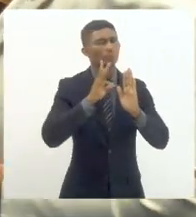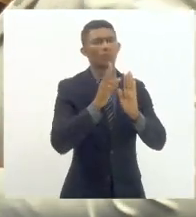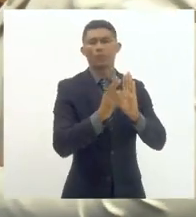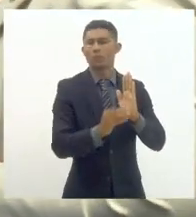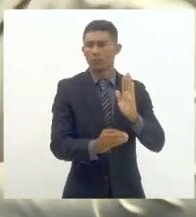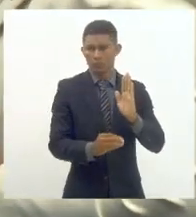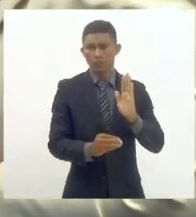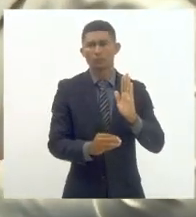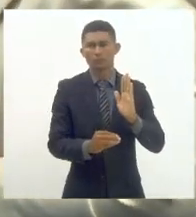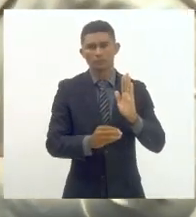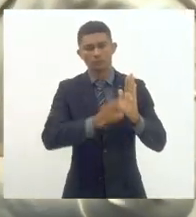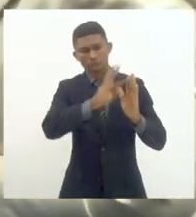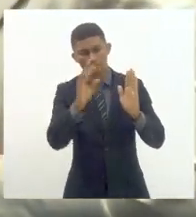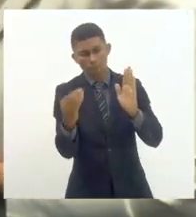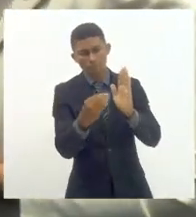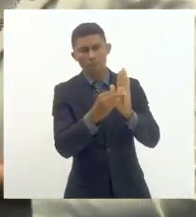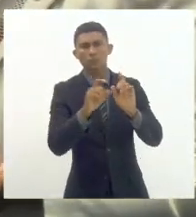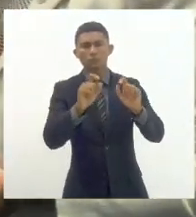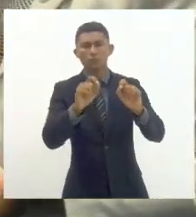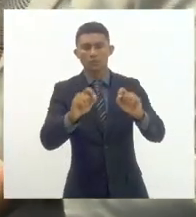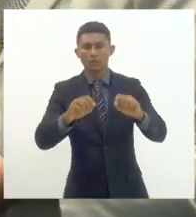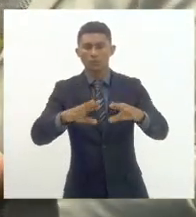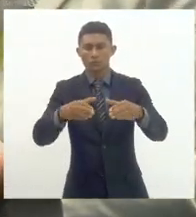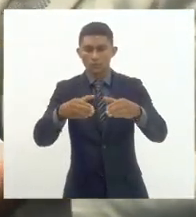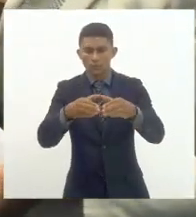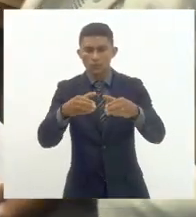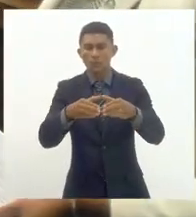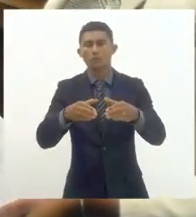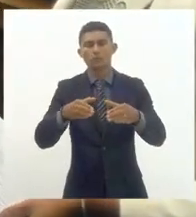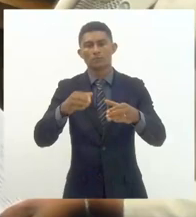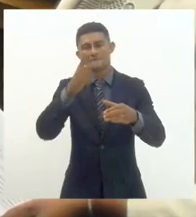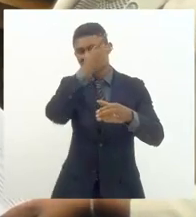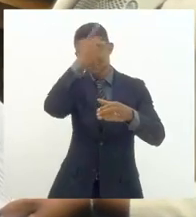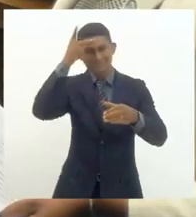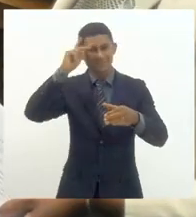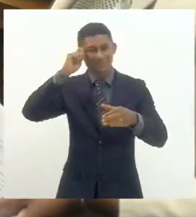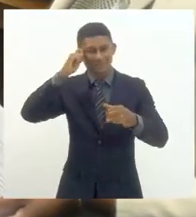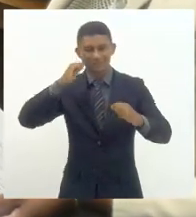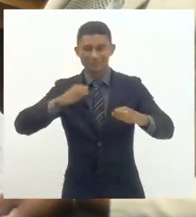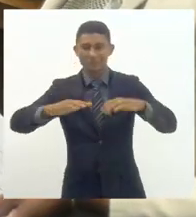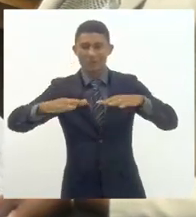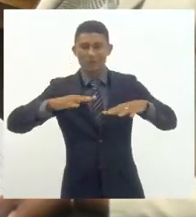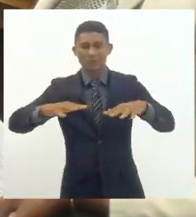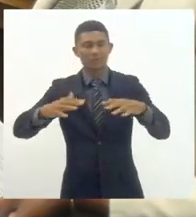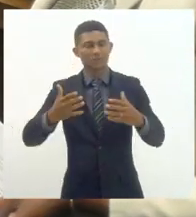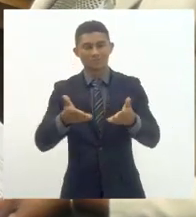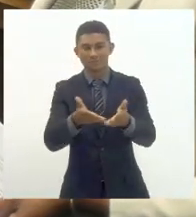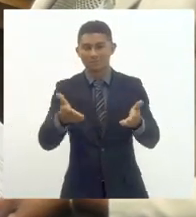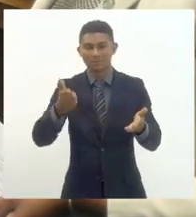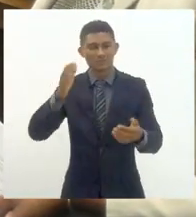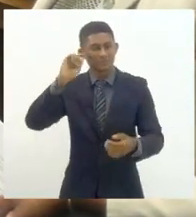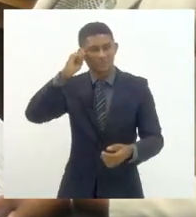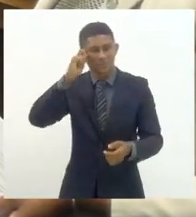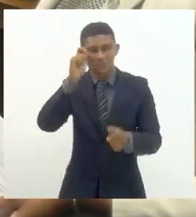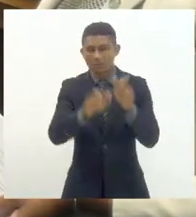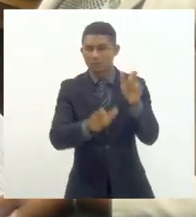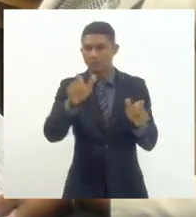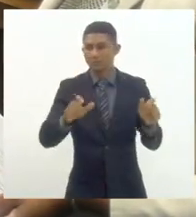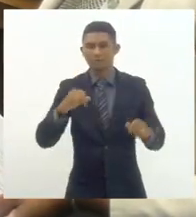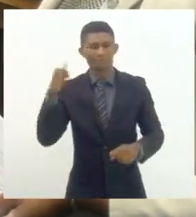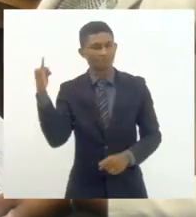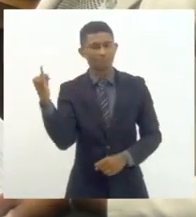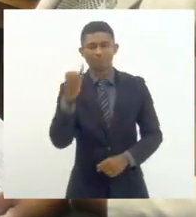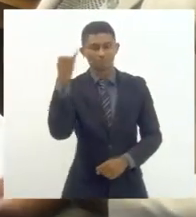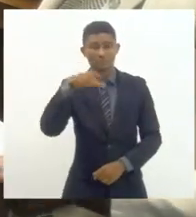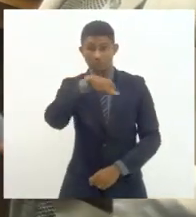que dizem respeito ao movimento negro, à importância das pretas, dos pretos no Rio de Janeiro,